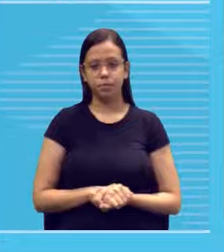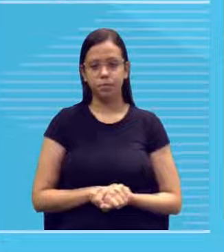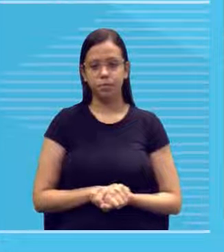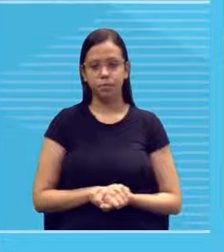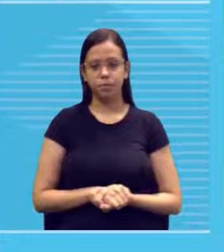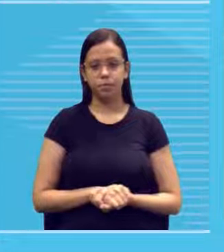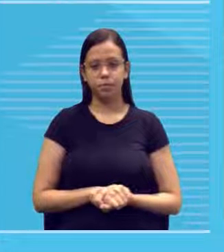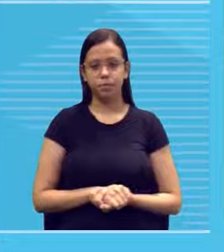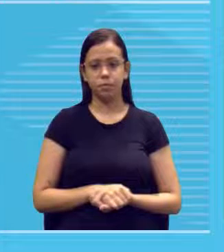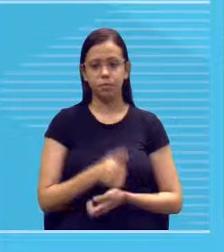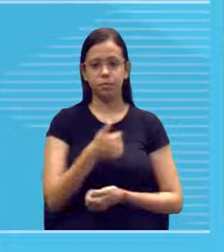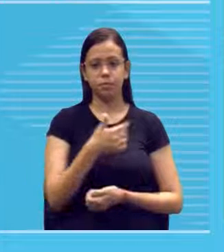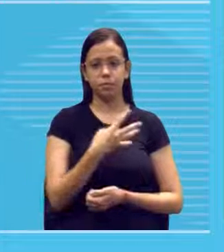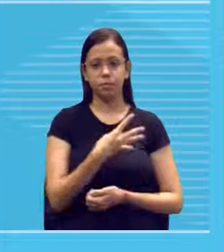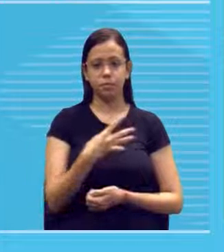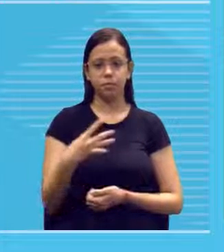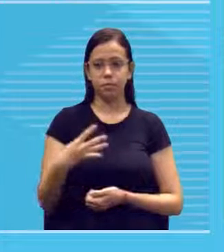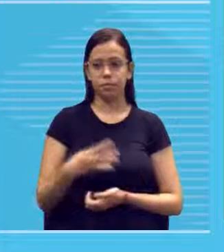144